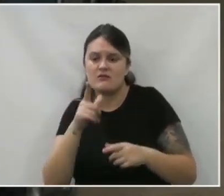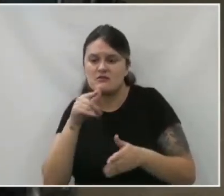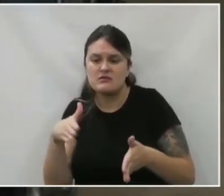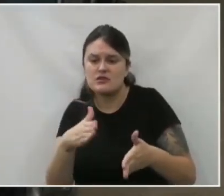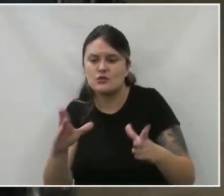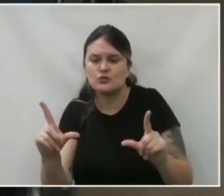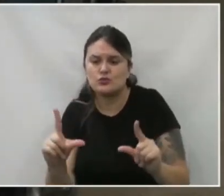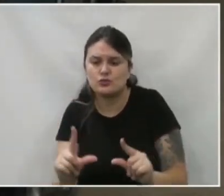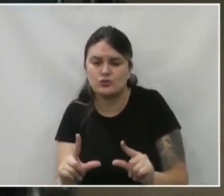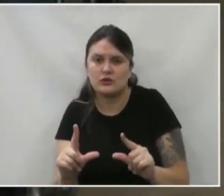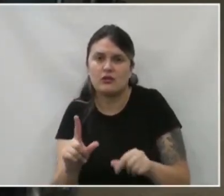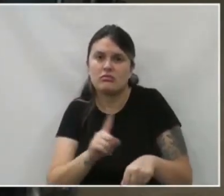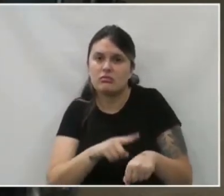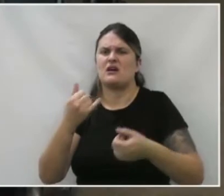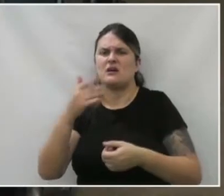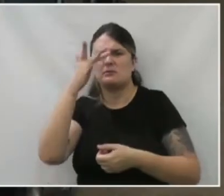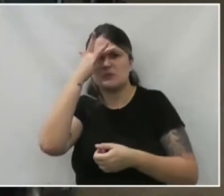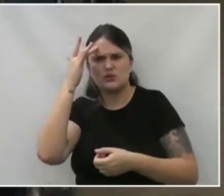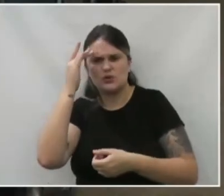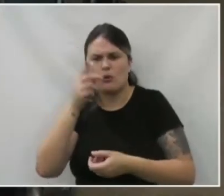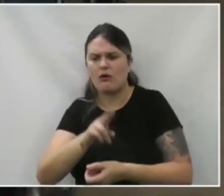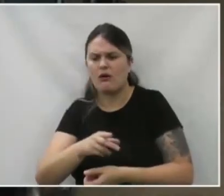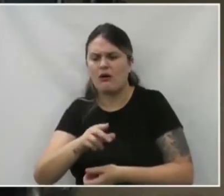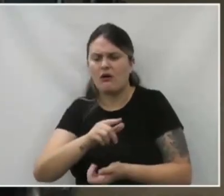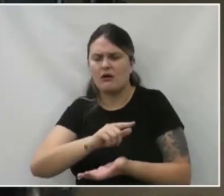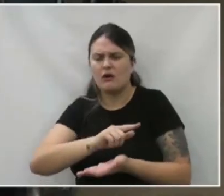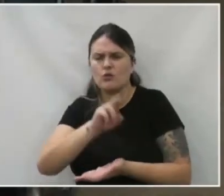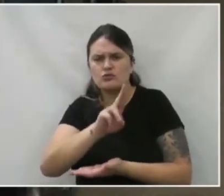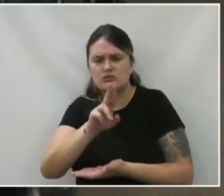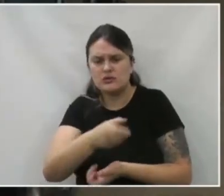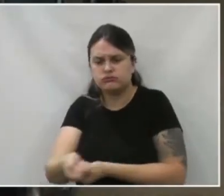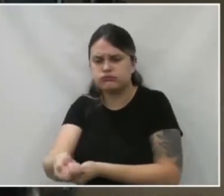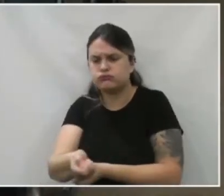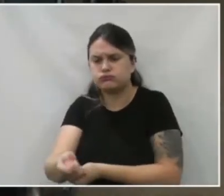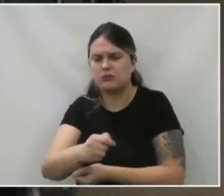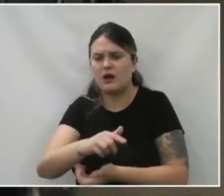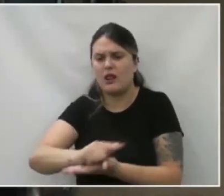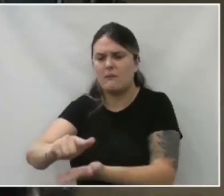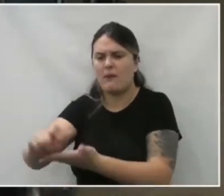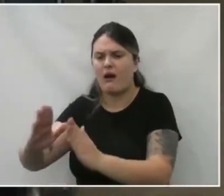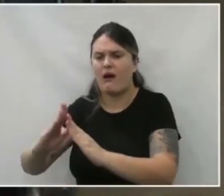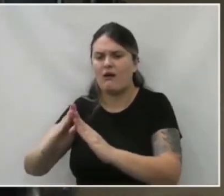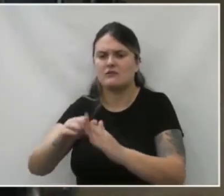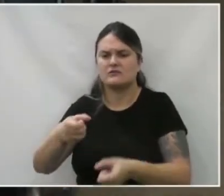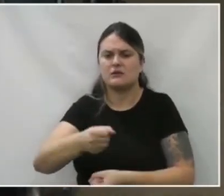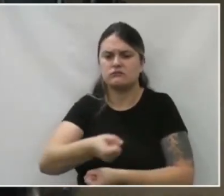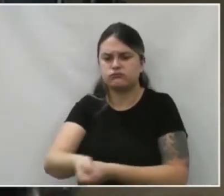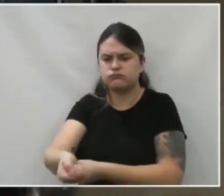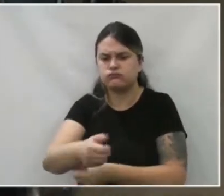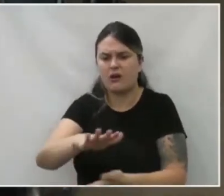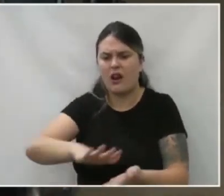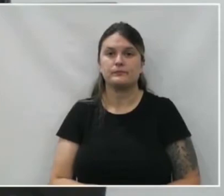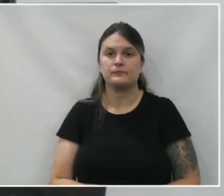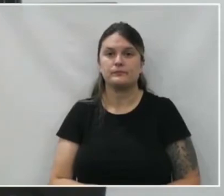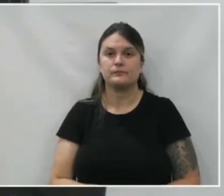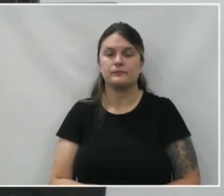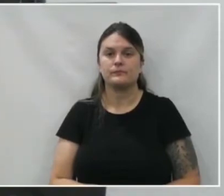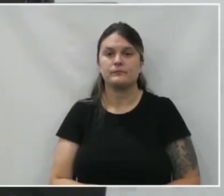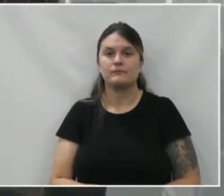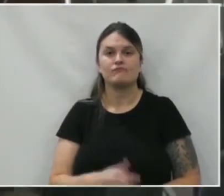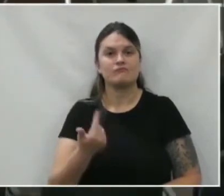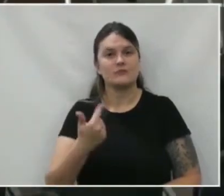Fiscalização Geral do Município e ou Polícia Militar. Parágrafo único. Havendo o